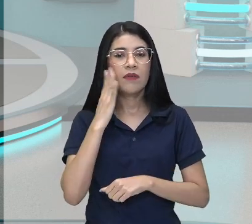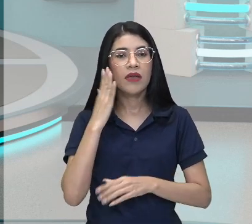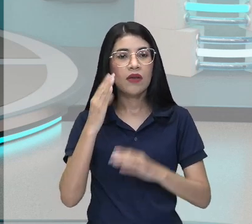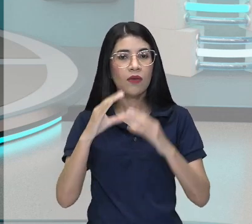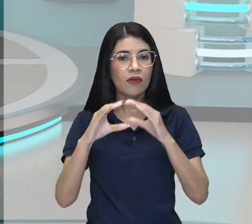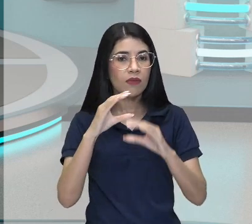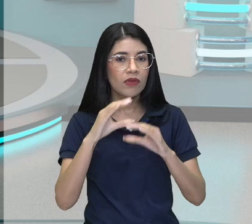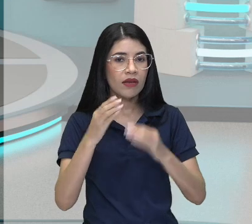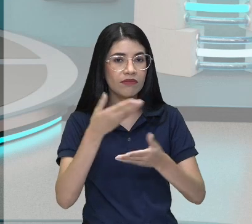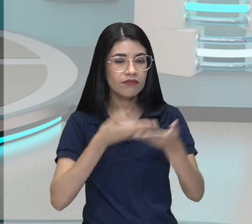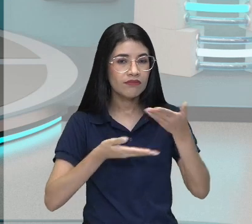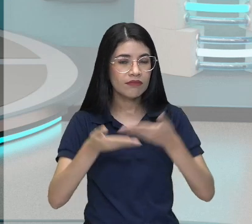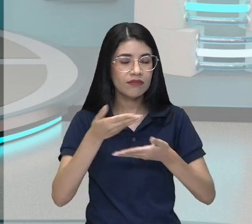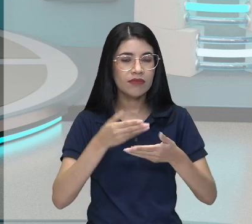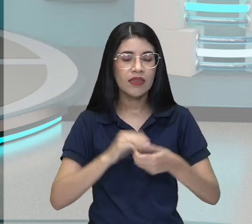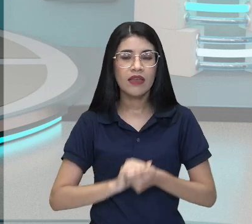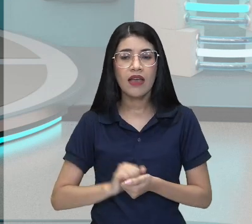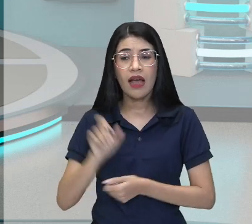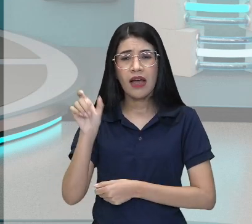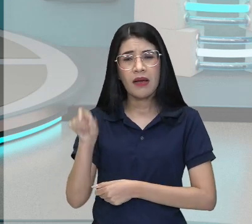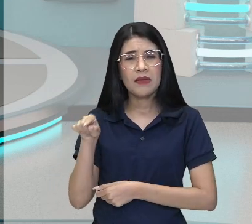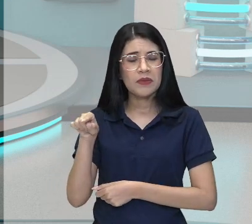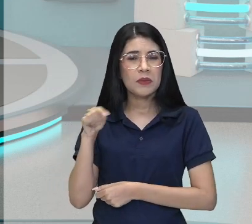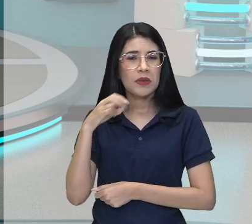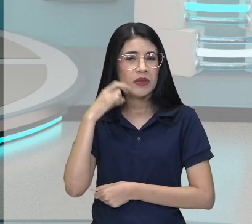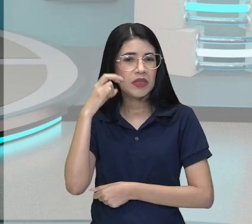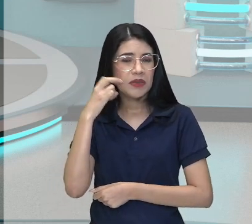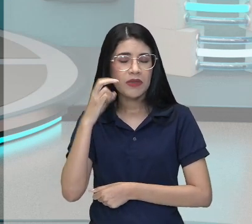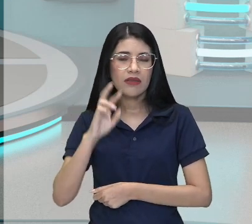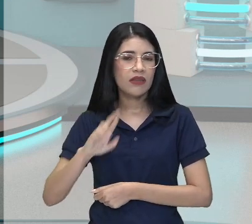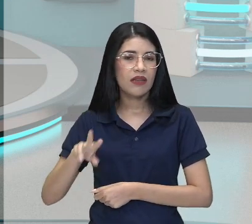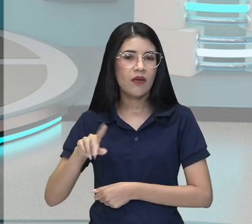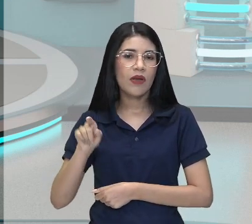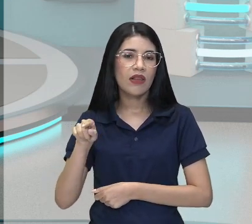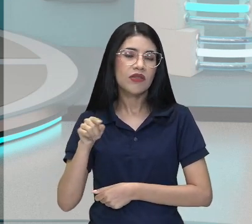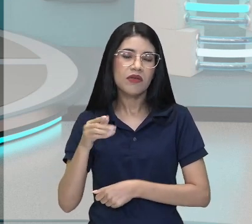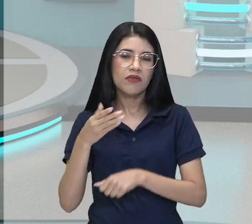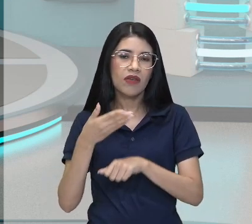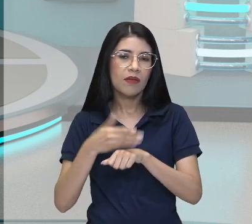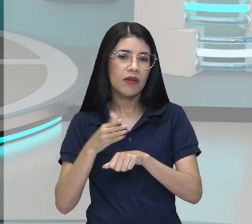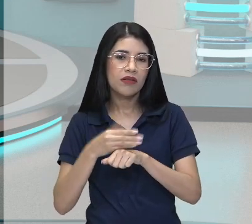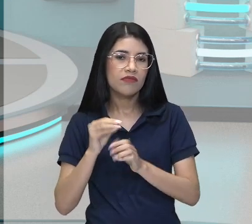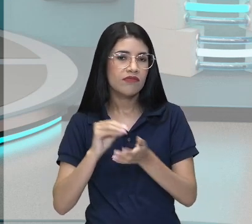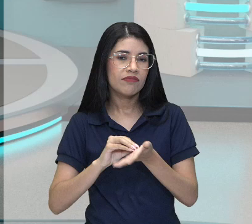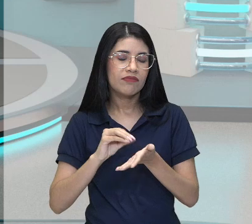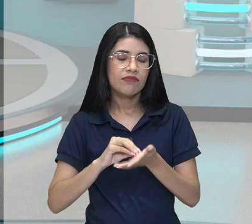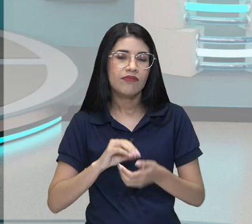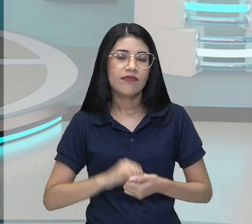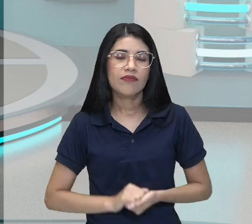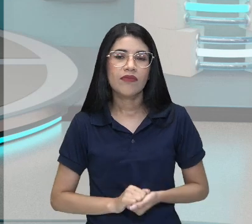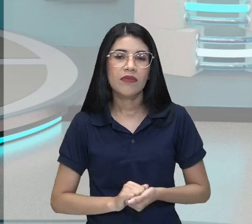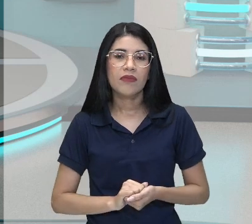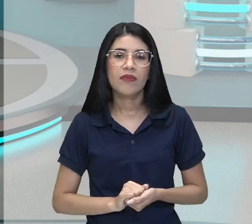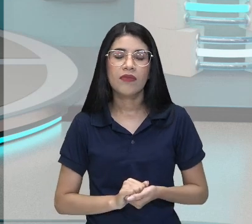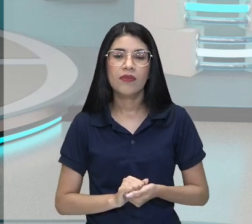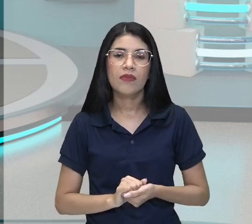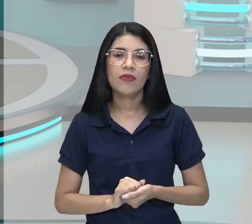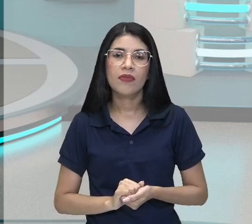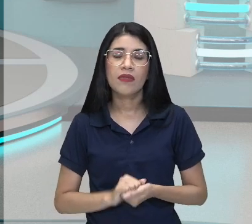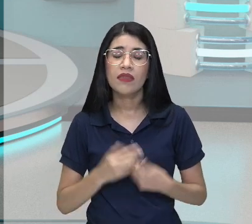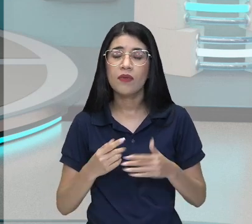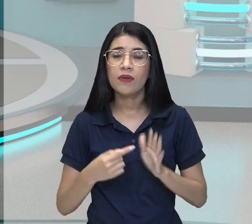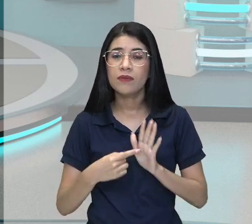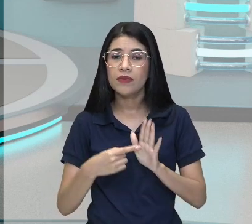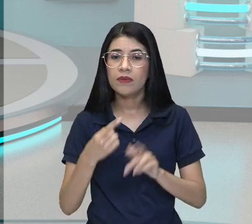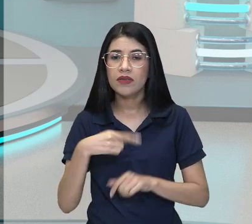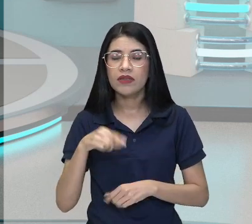Então, às vezes a pessoa diz: ah, a pessoa é tímida. Não, às vezes ela não exercitou. E aí eu trouxe para vocês aqui justamente conhecer